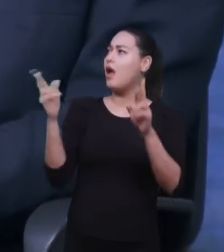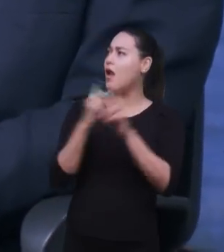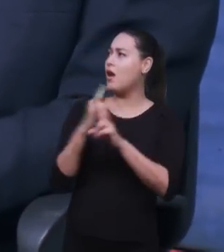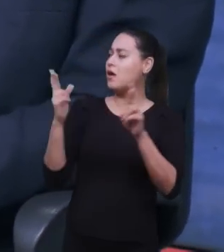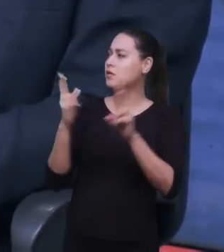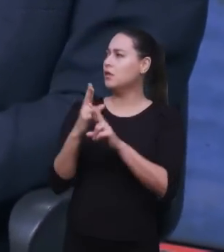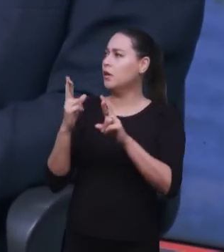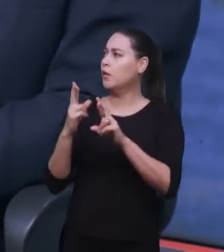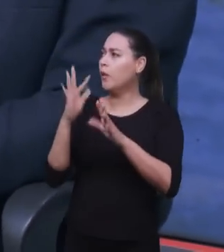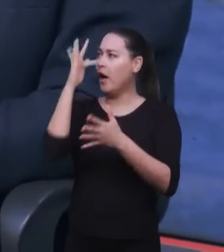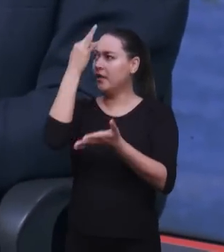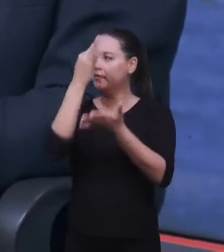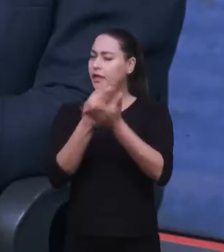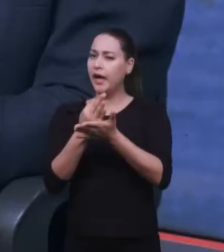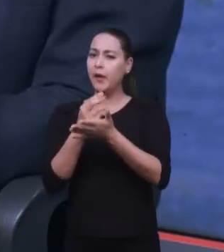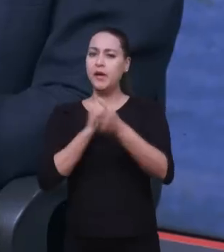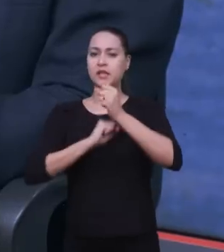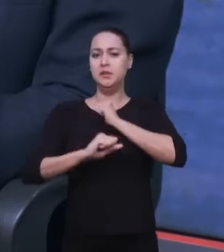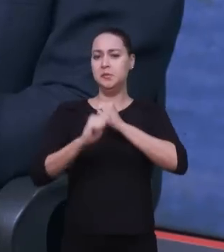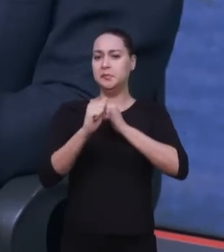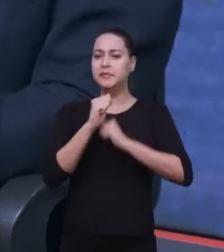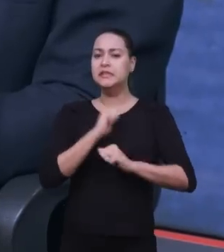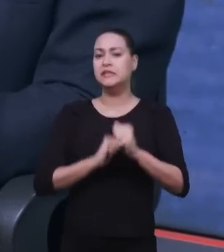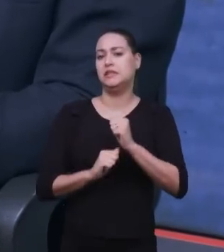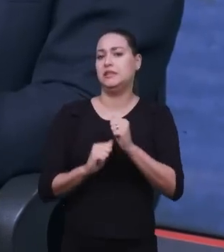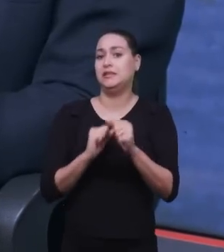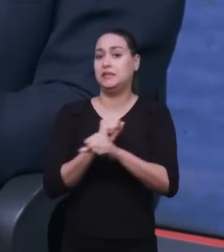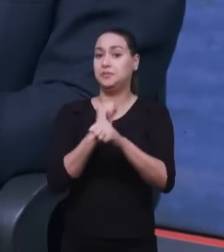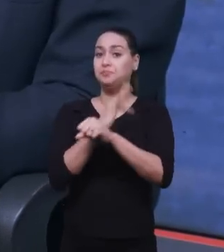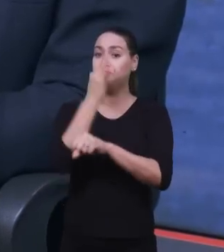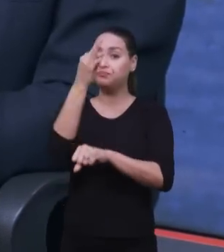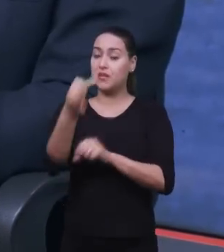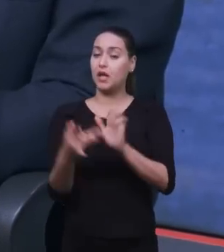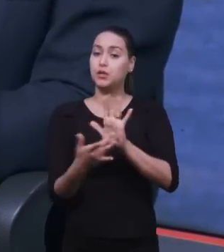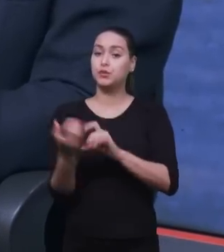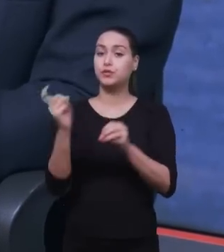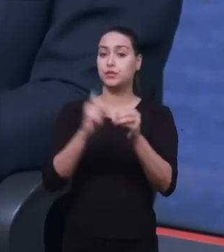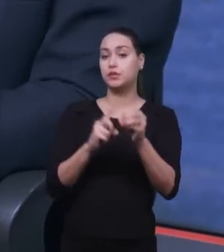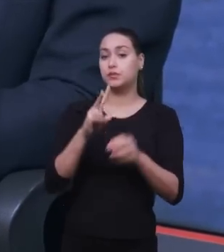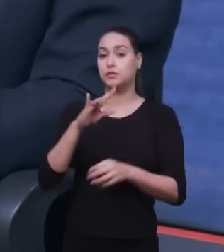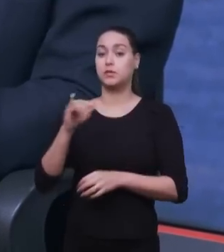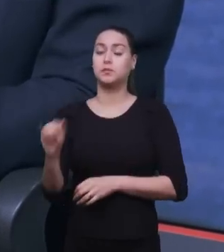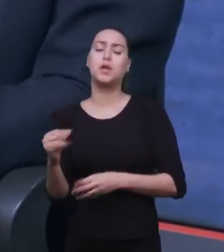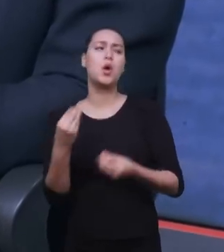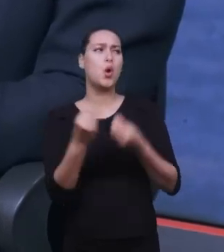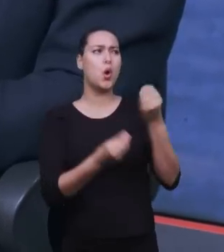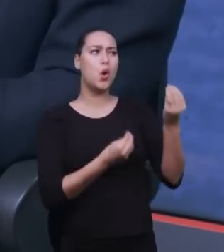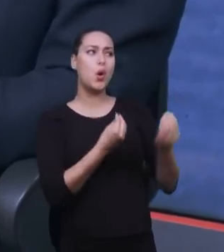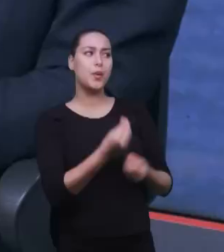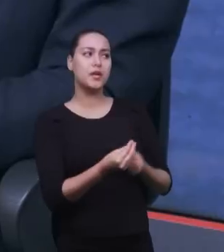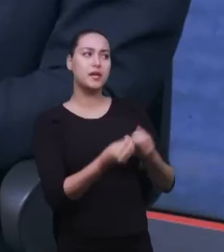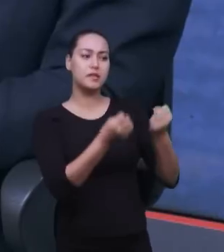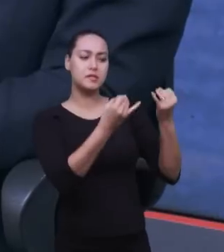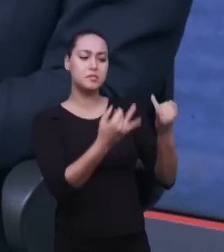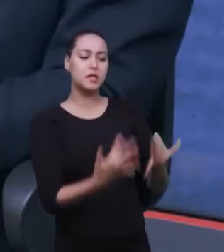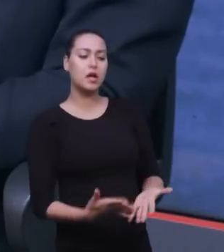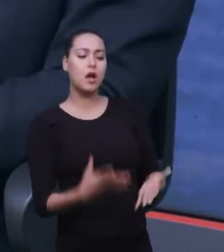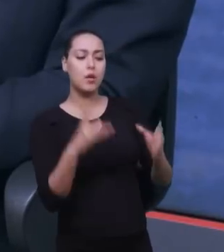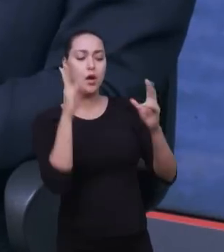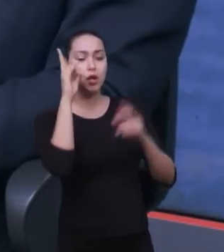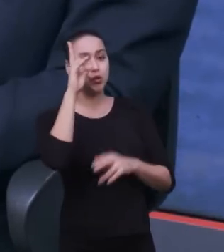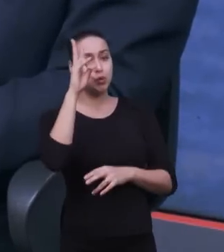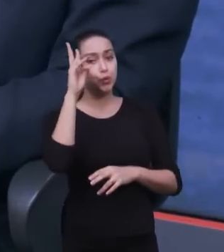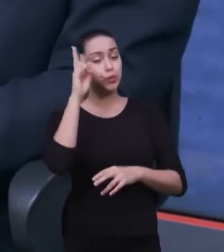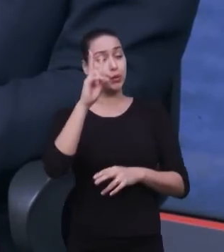da volta de Jesus, o preparo da volta de Jesus. Como é que a gente pode começar a falar desse assunto? Bom,